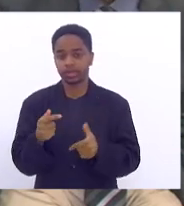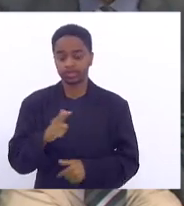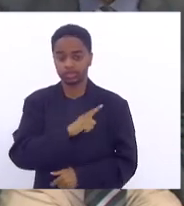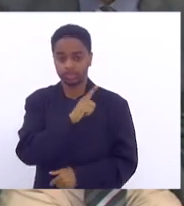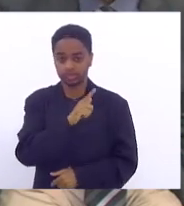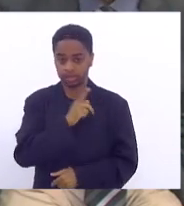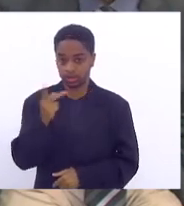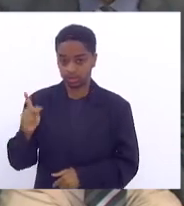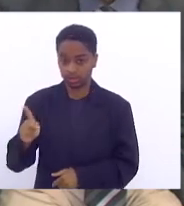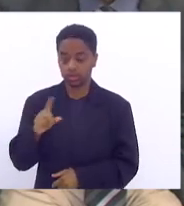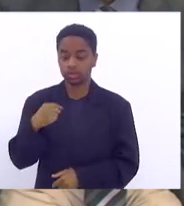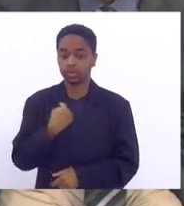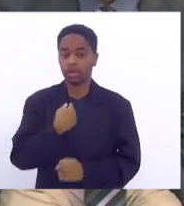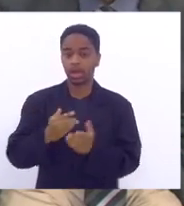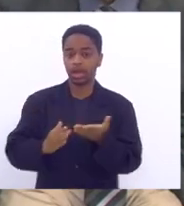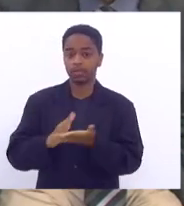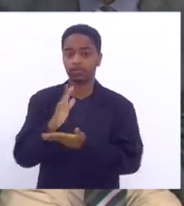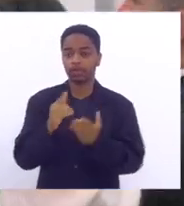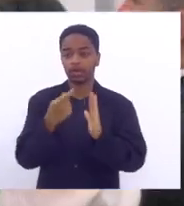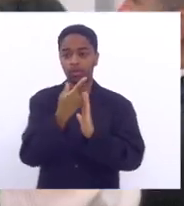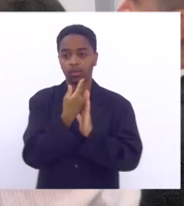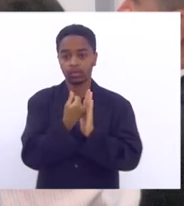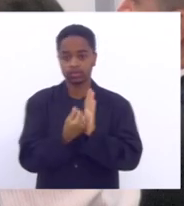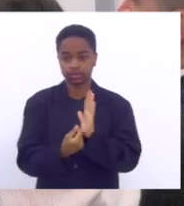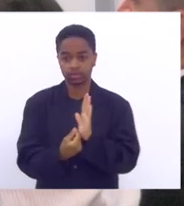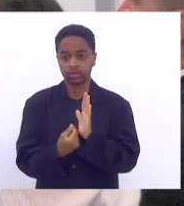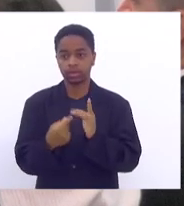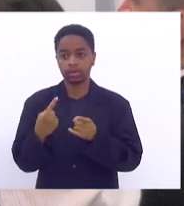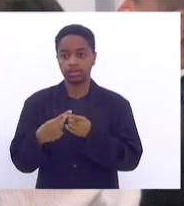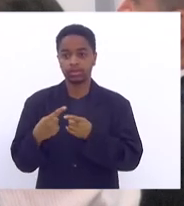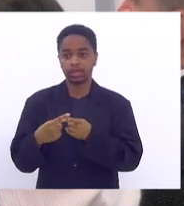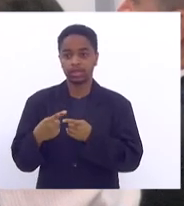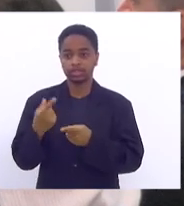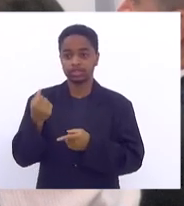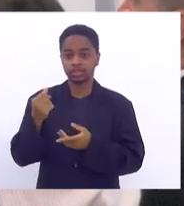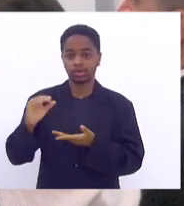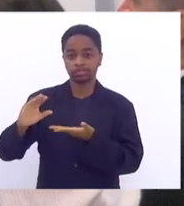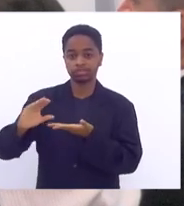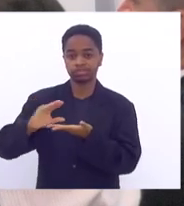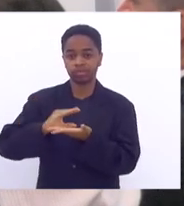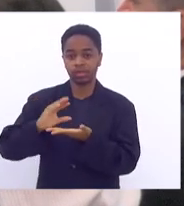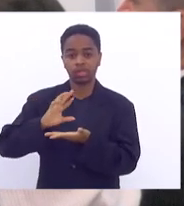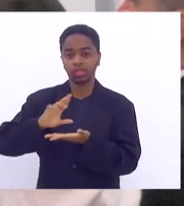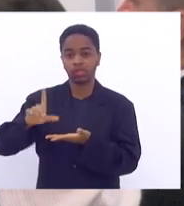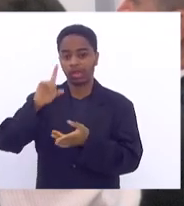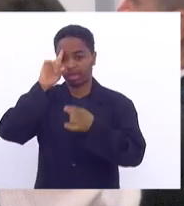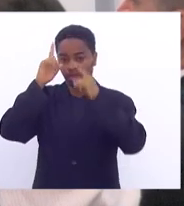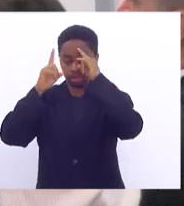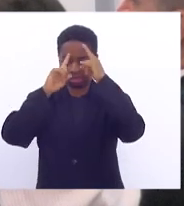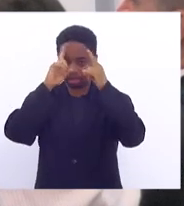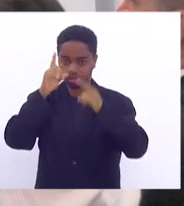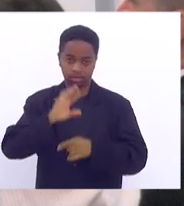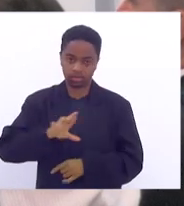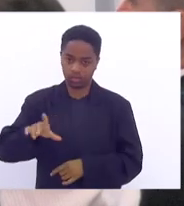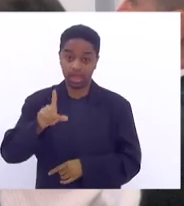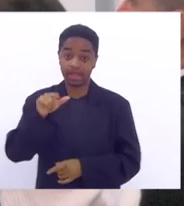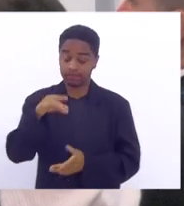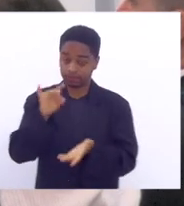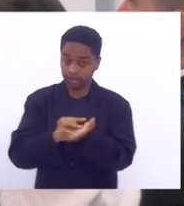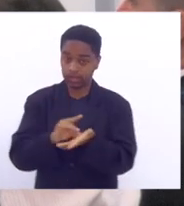vez nós vamos aprovar um orçamento em que a receita não é fictícia uma receita